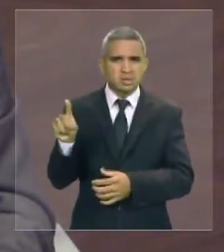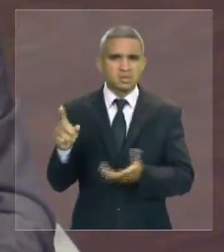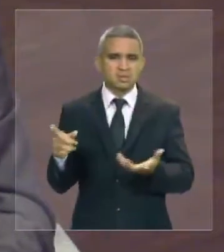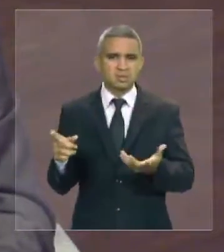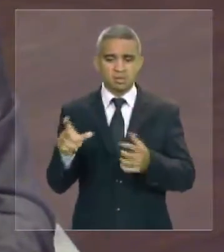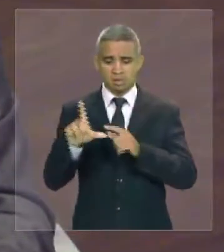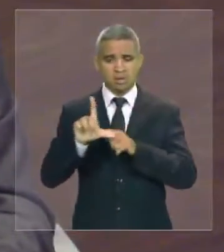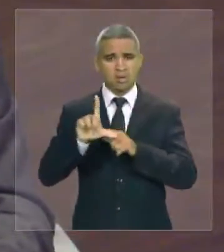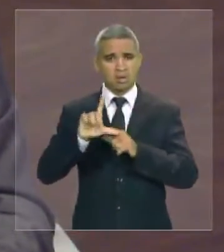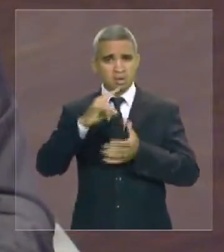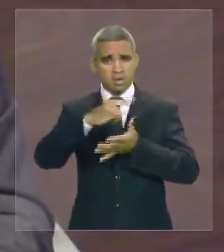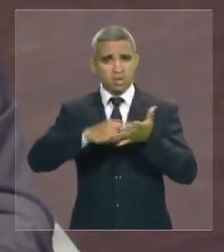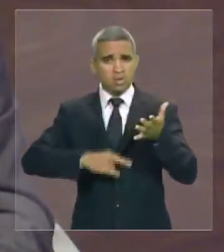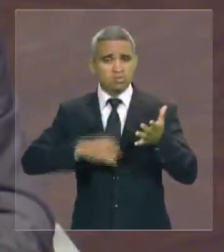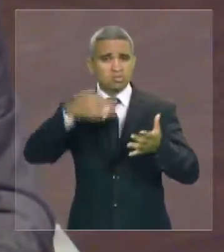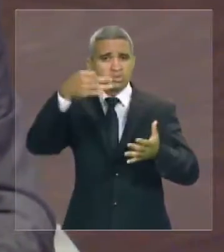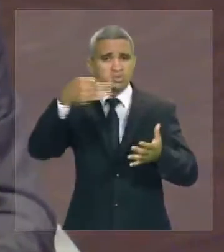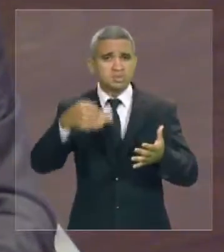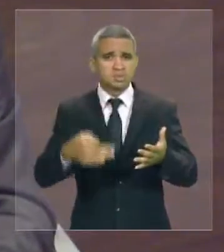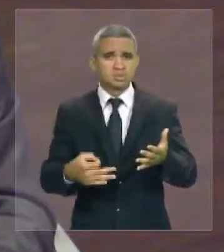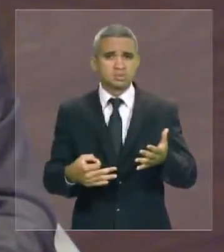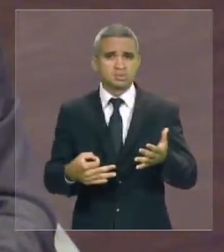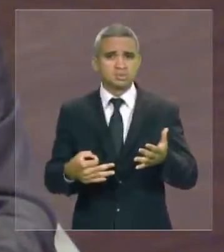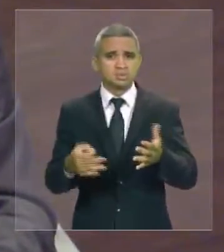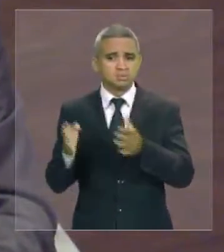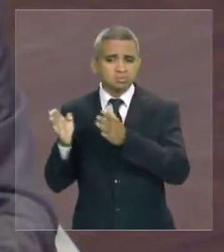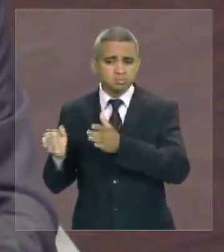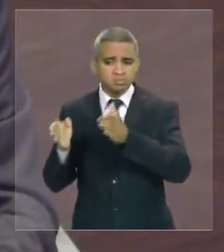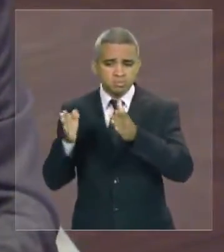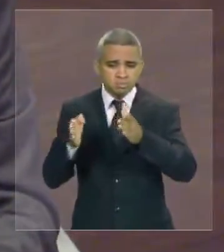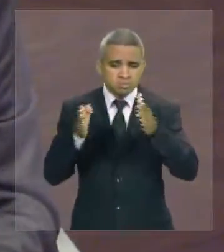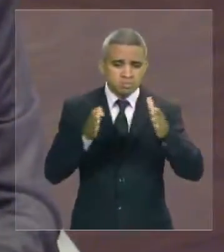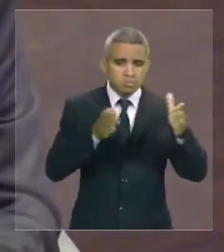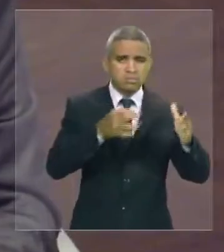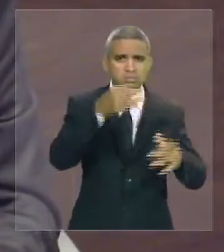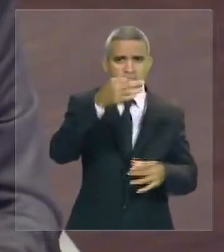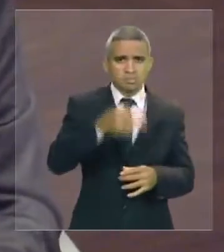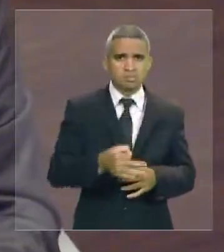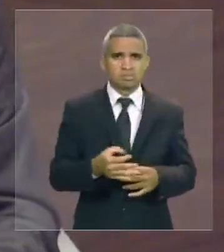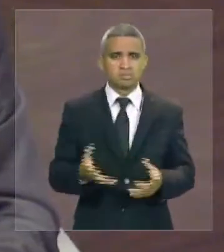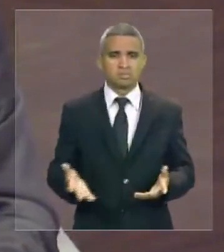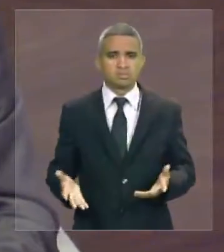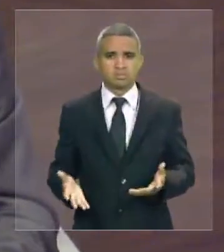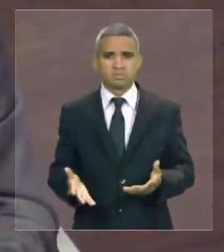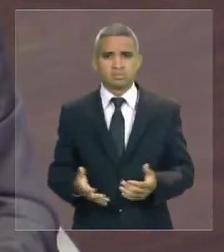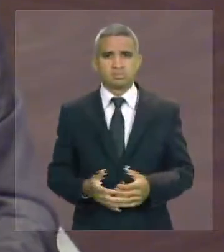honesta, decente? Portanto, o senhor prefeito